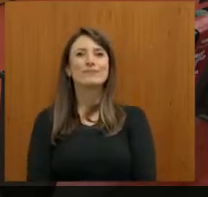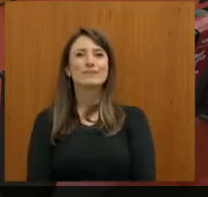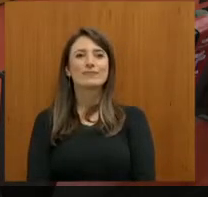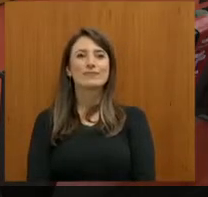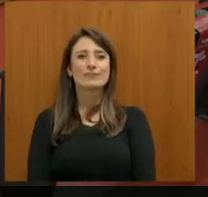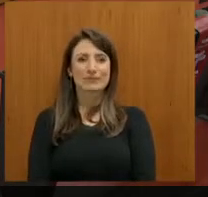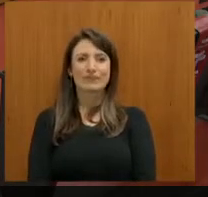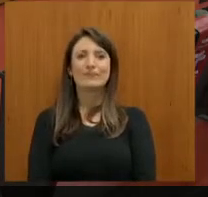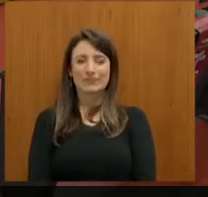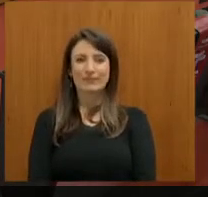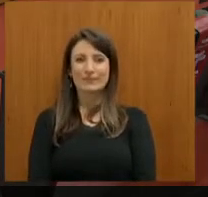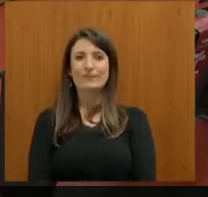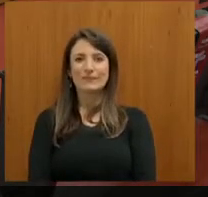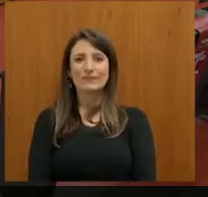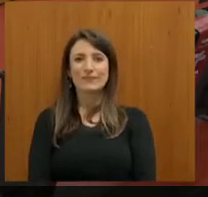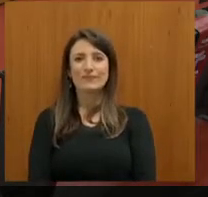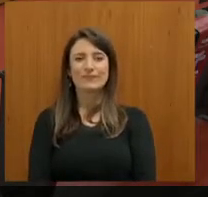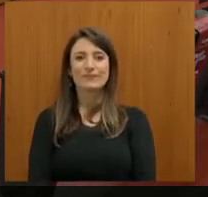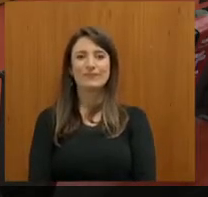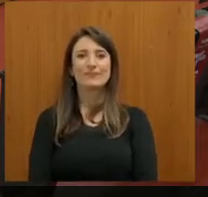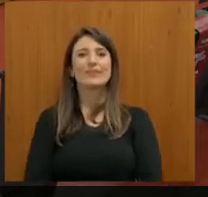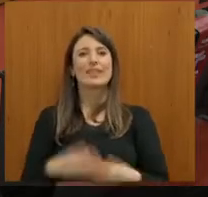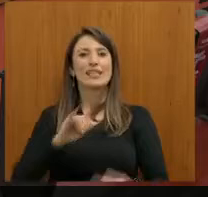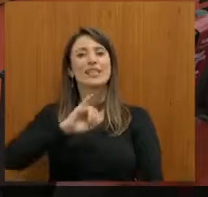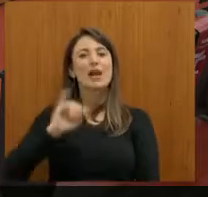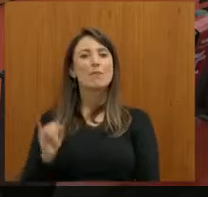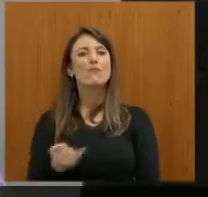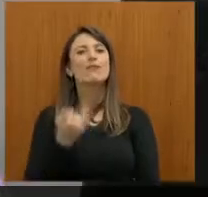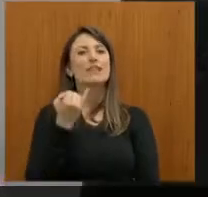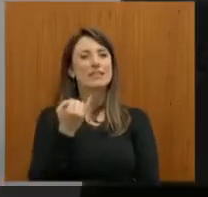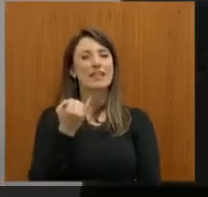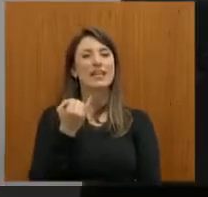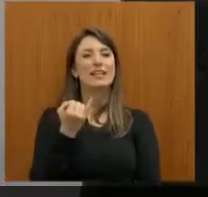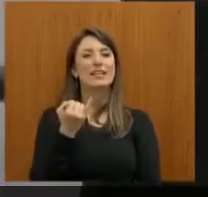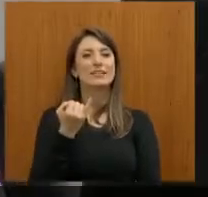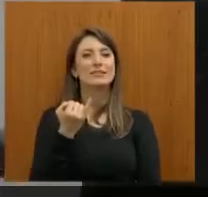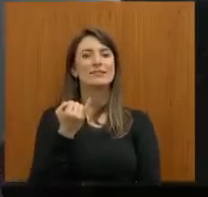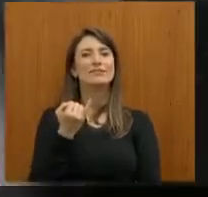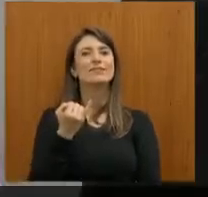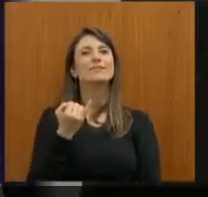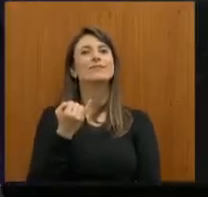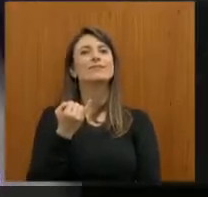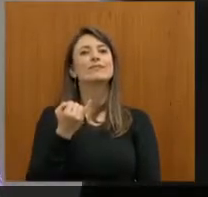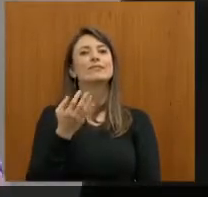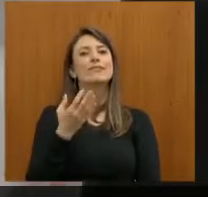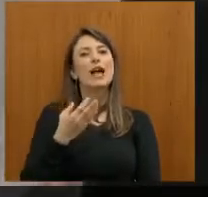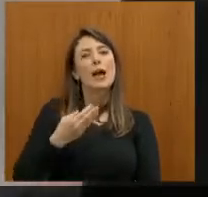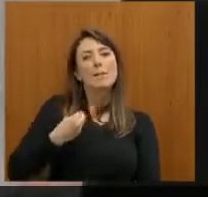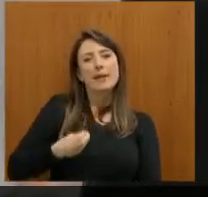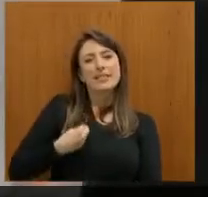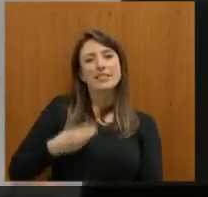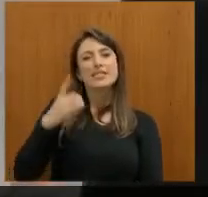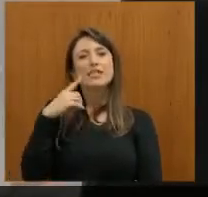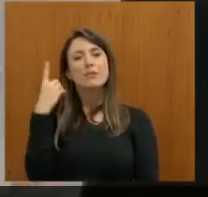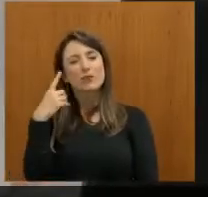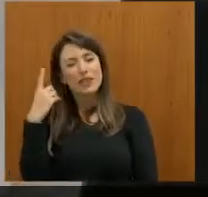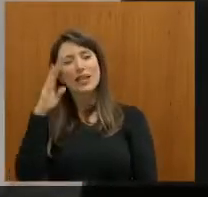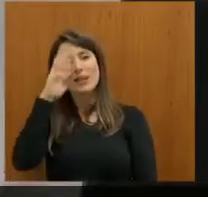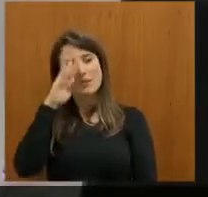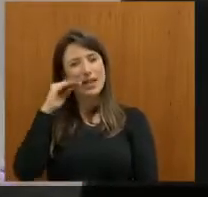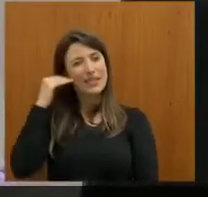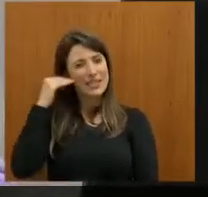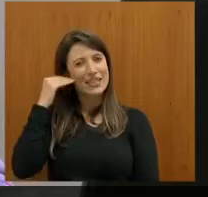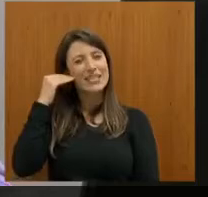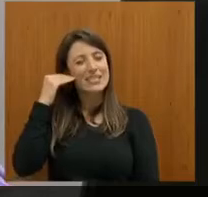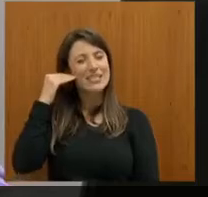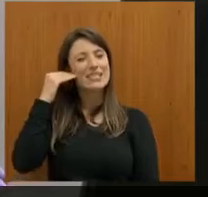o e aproveitar aqui também na presença da deputada Beatriz Cerqueira